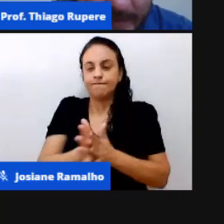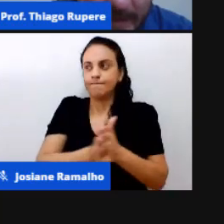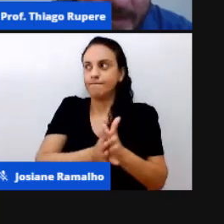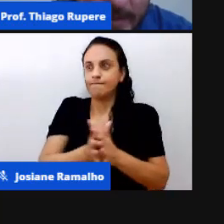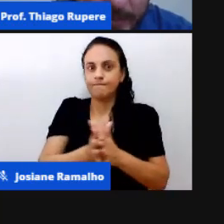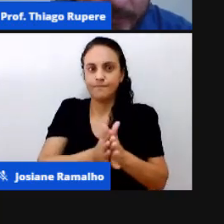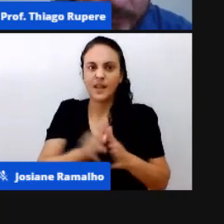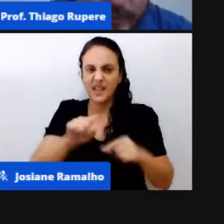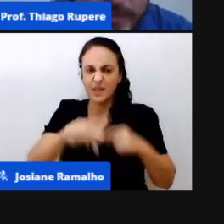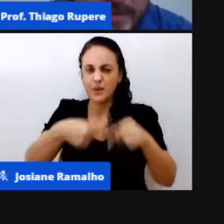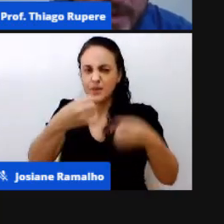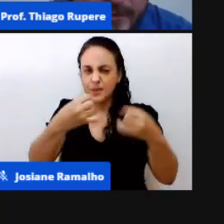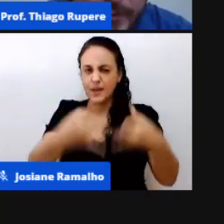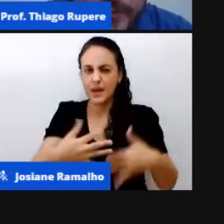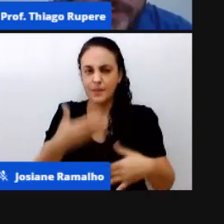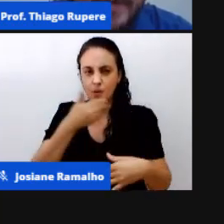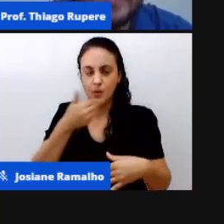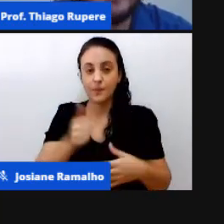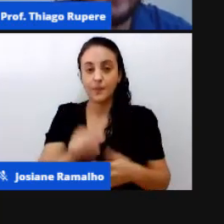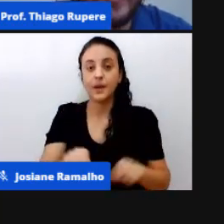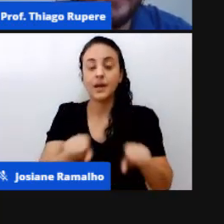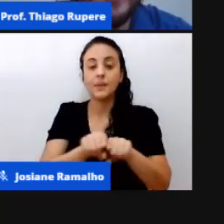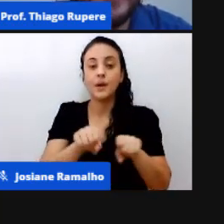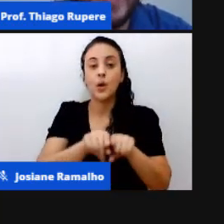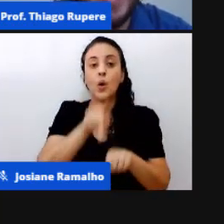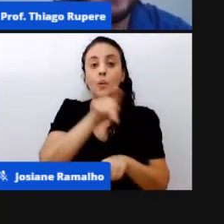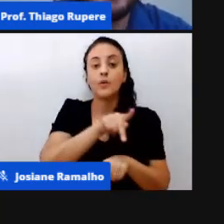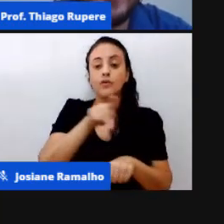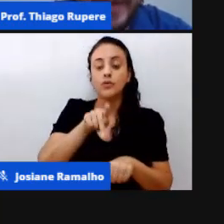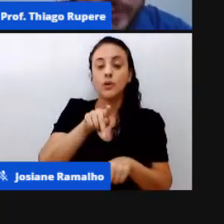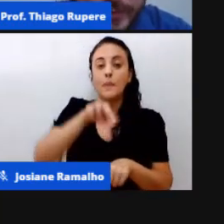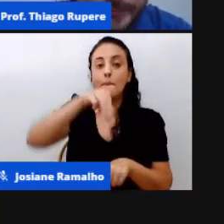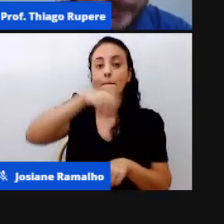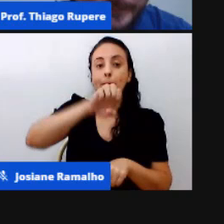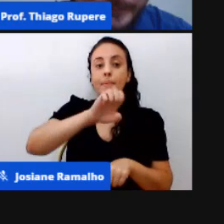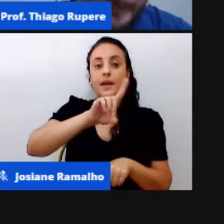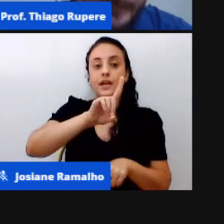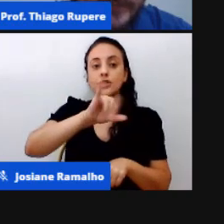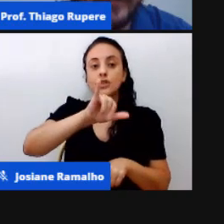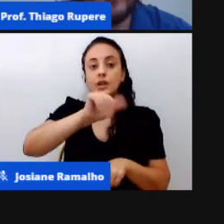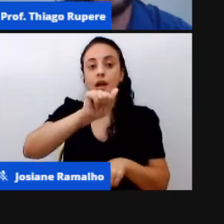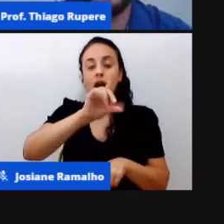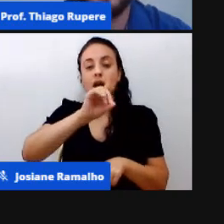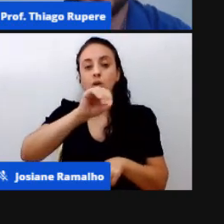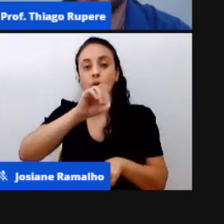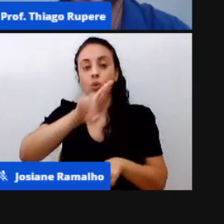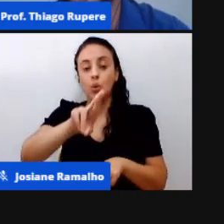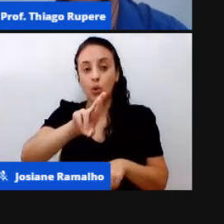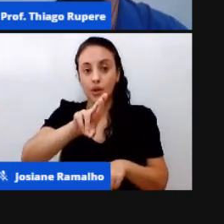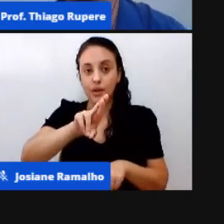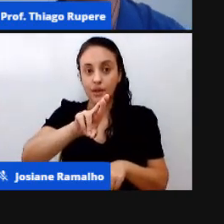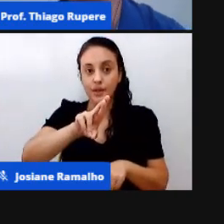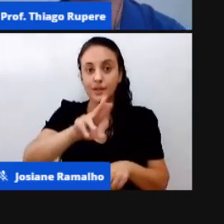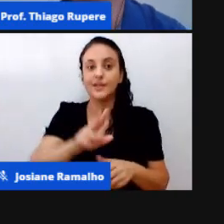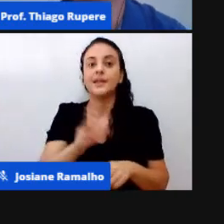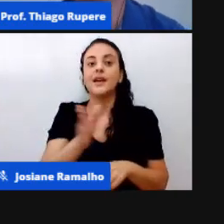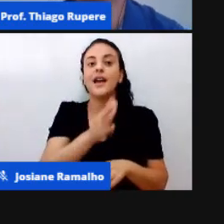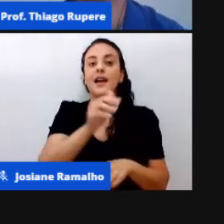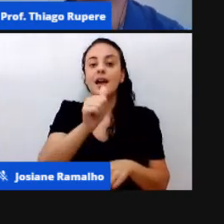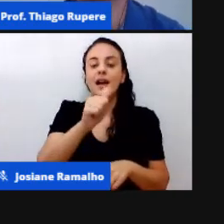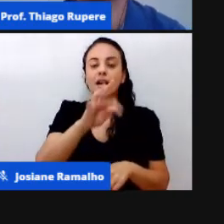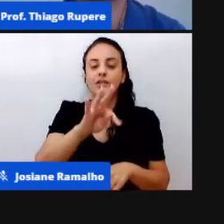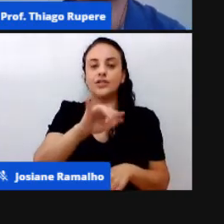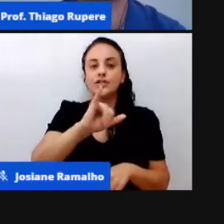adiante, tá? E professor mediador, facilitador, ativador. Vou colocar aqui novamente,